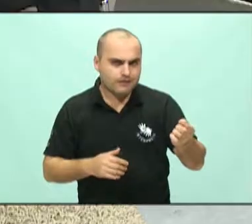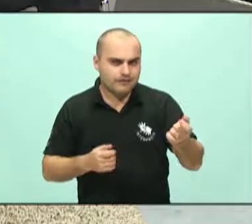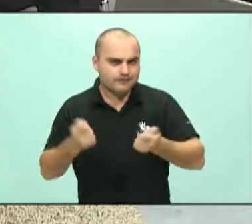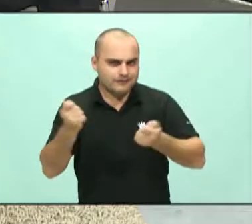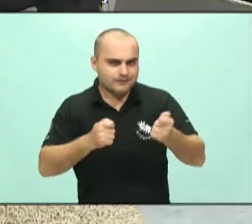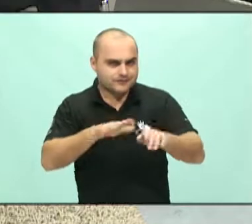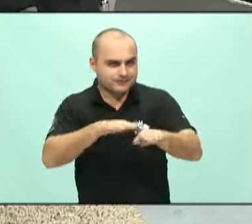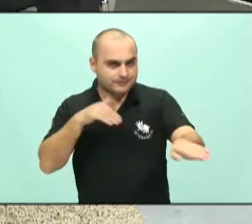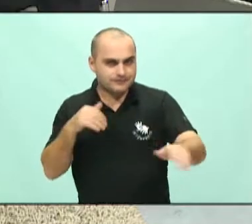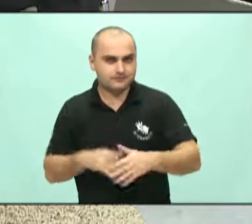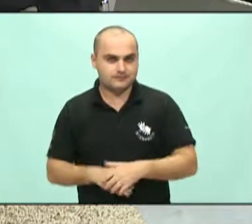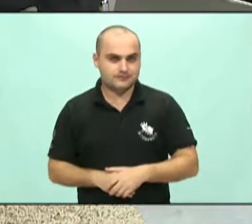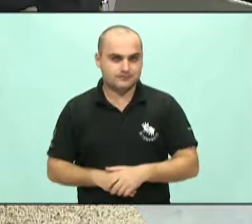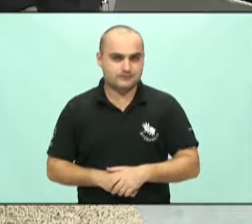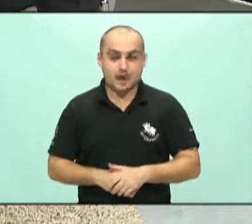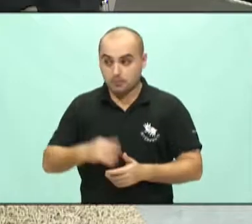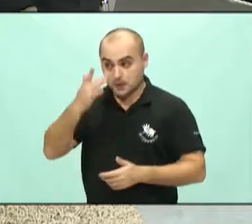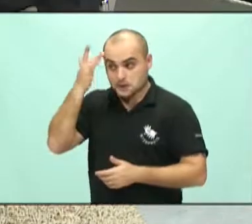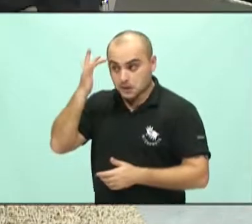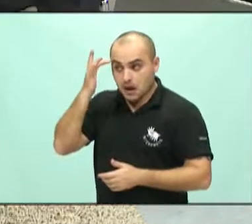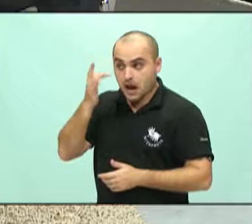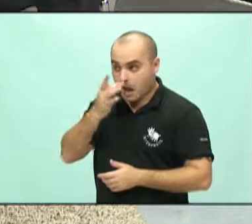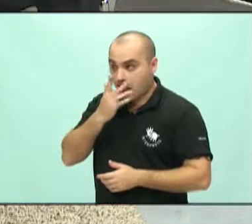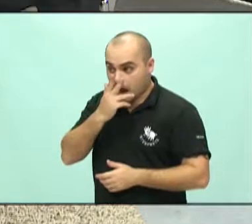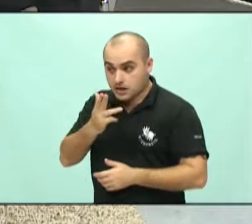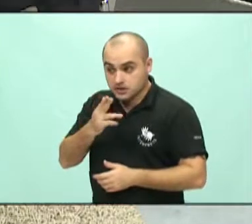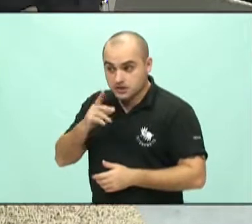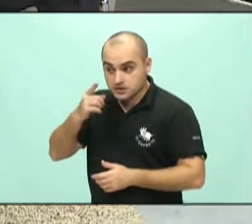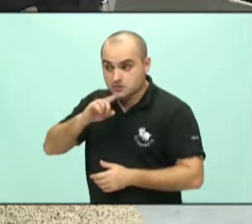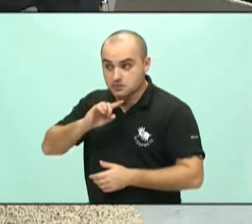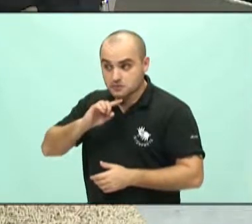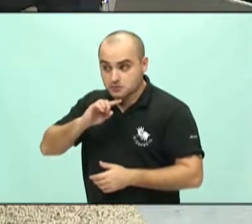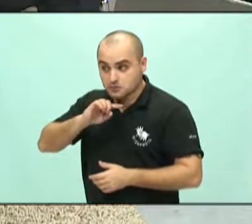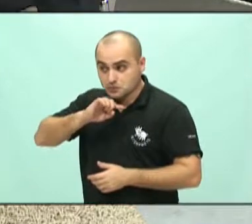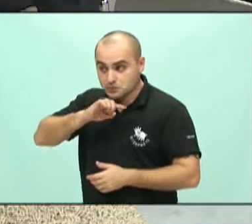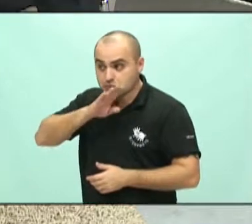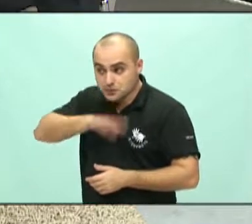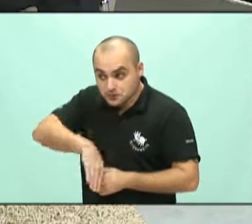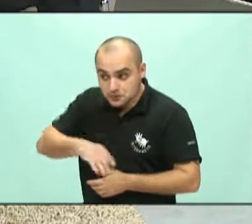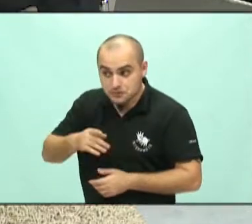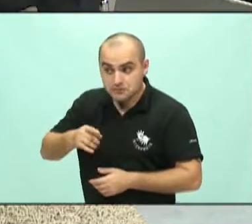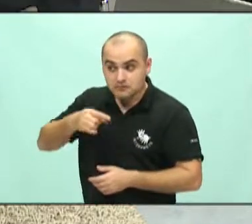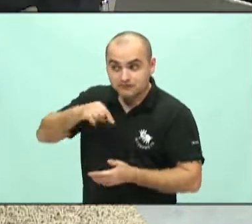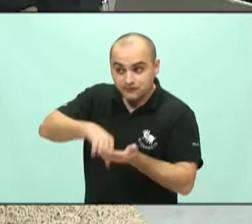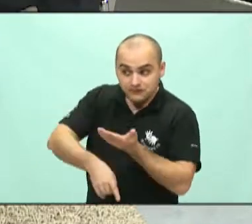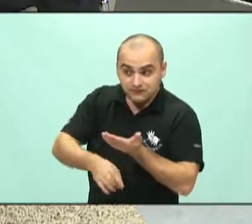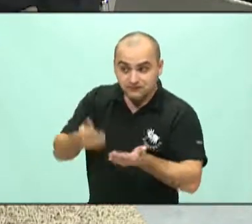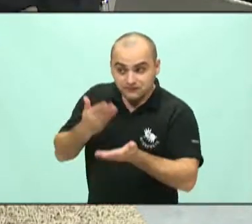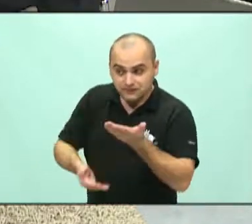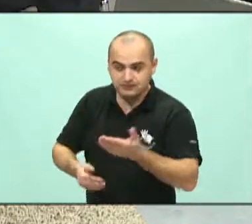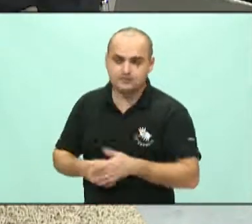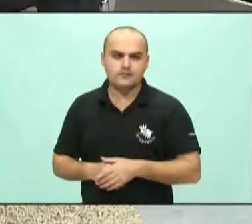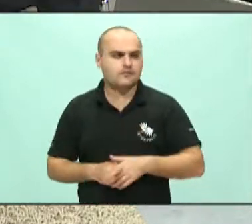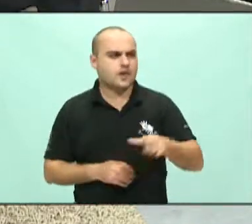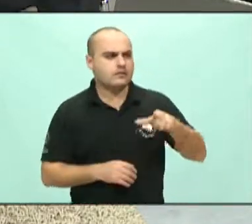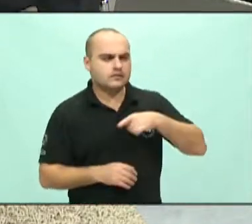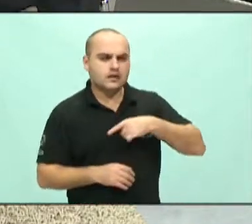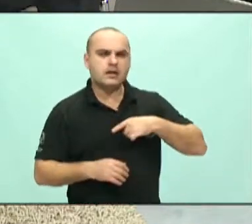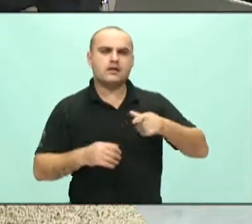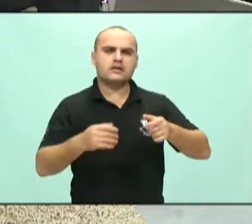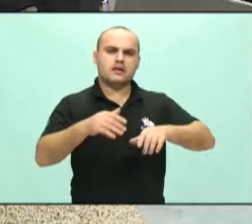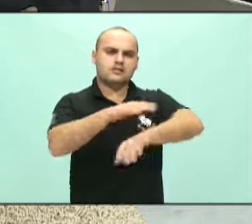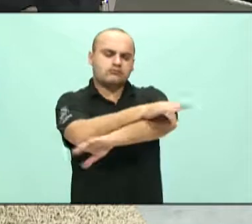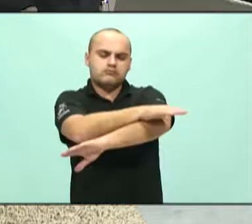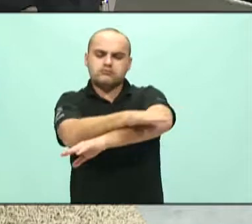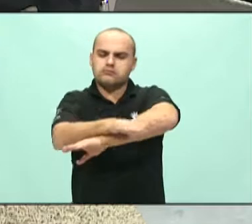que é ruim hoje? Hoje, pergunta para a comunidade, com ciclovias, com calçadas largas, com